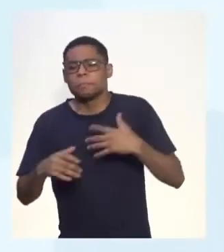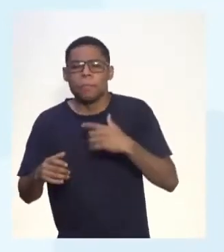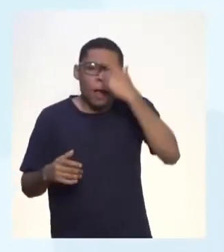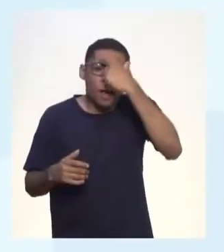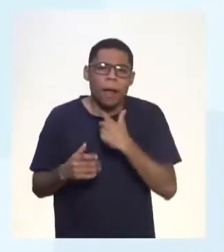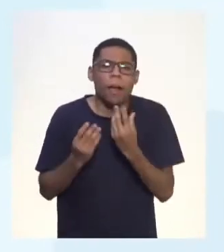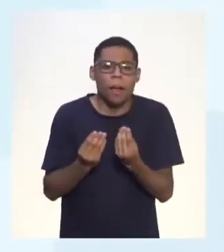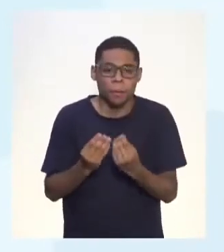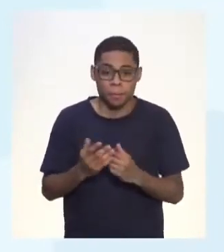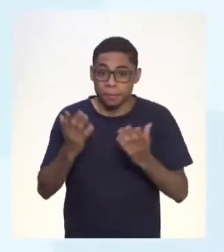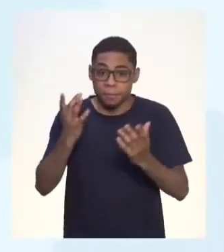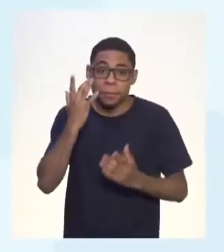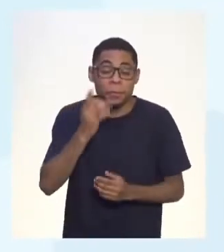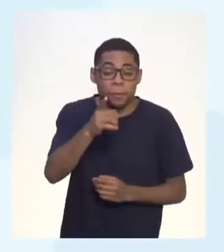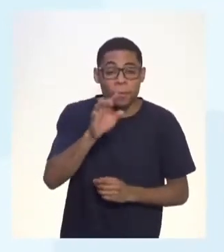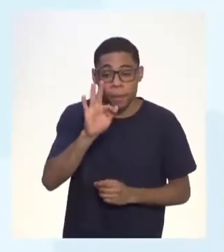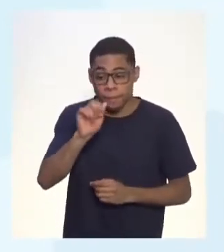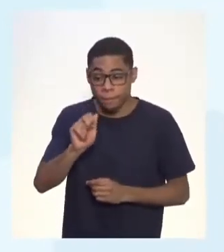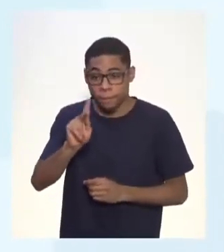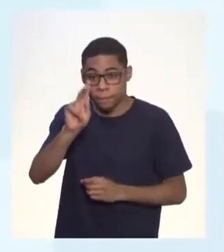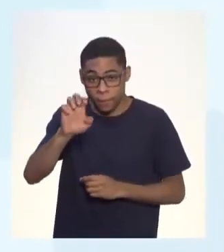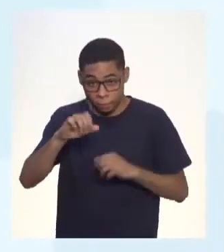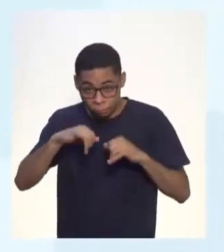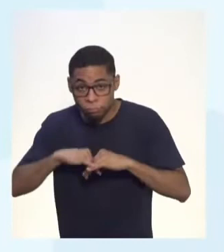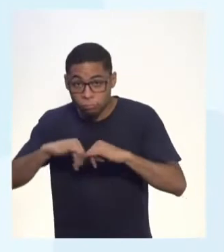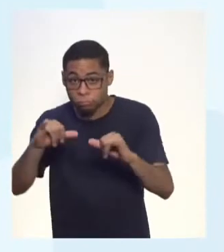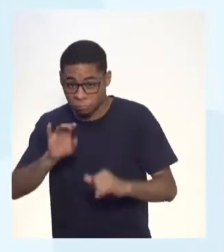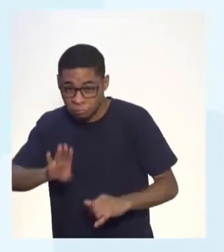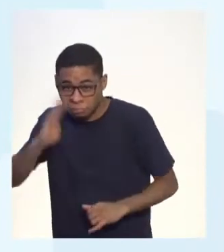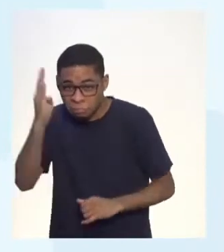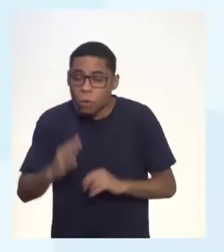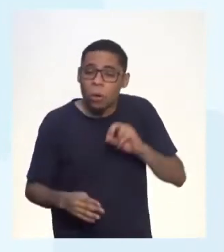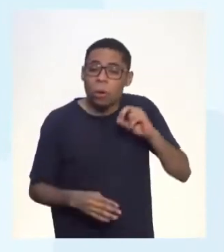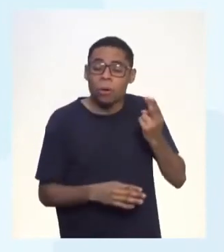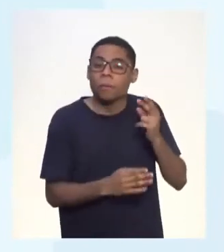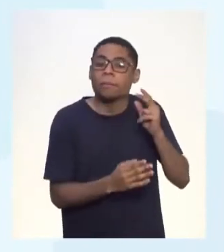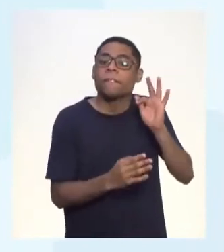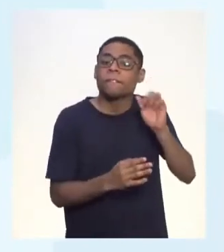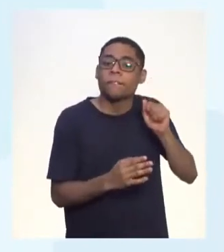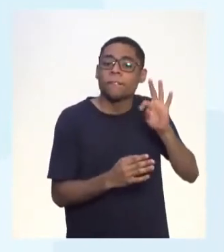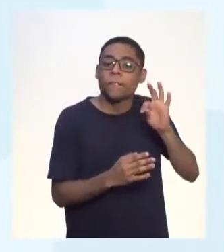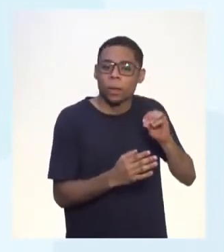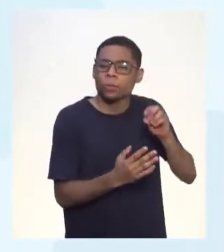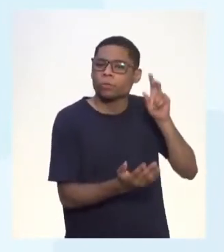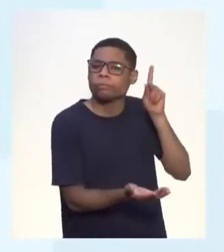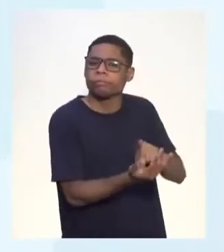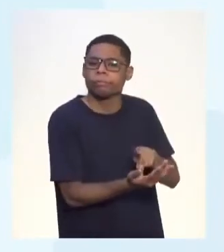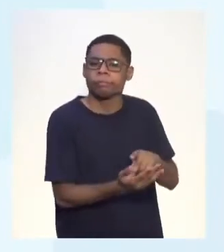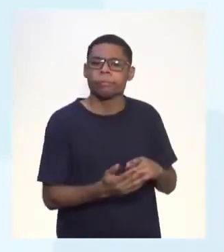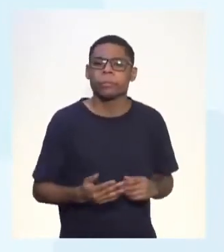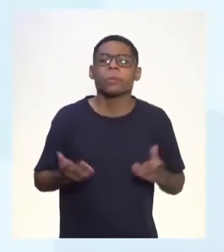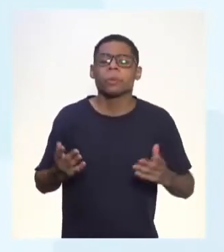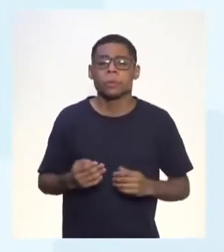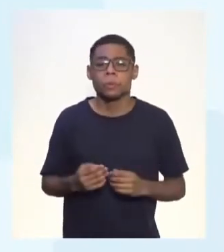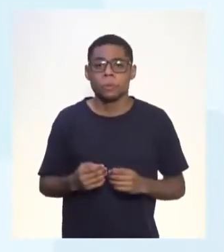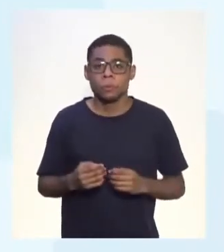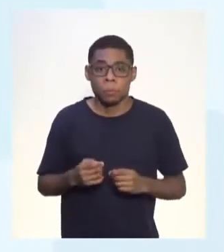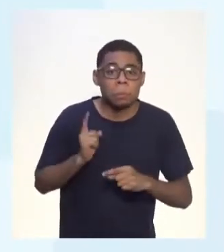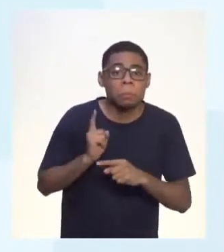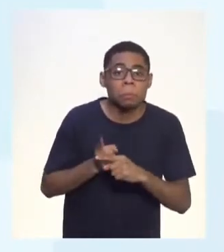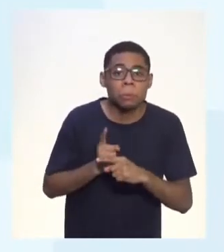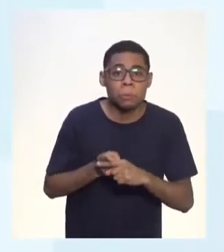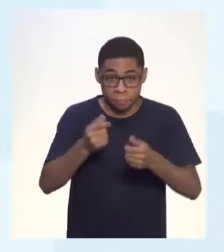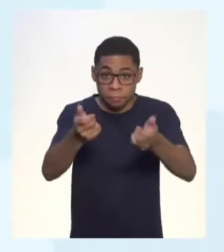e o que é preciso para eliminar a Covid. Então, esse podcast que analisamos agora, ele é fake ou é fato? Por